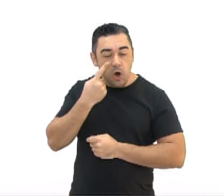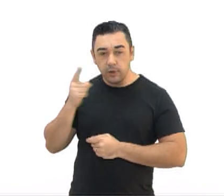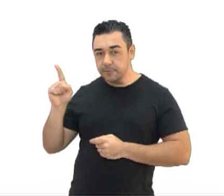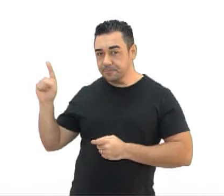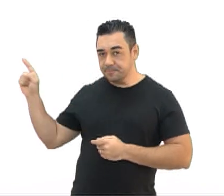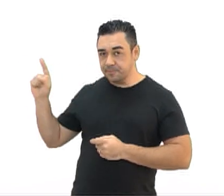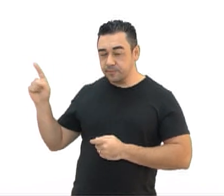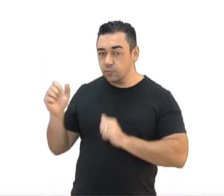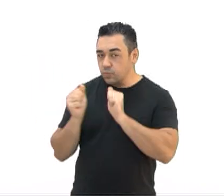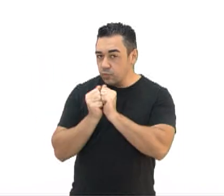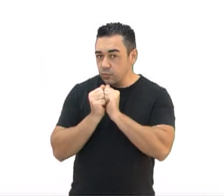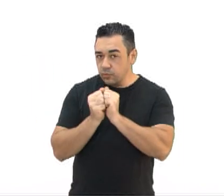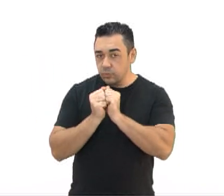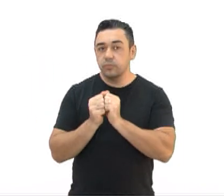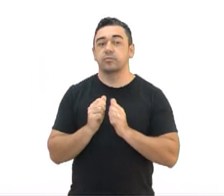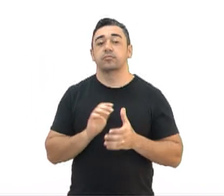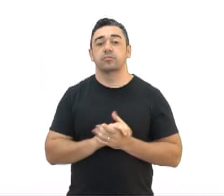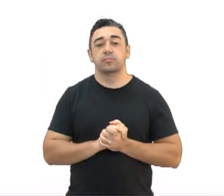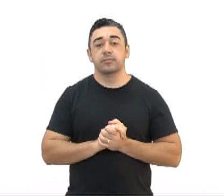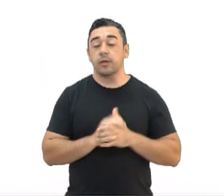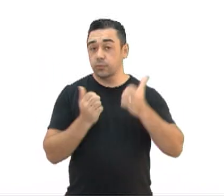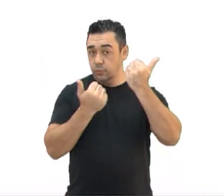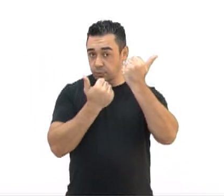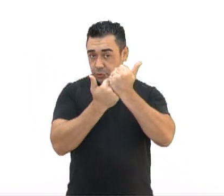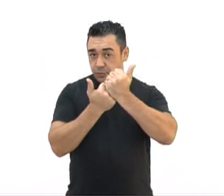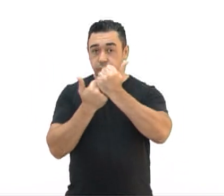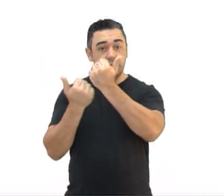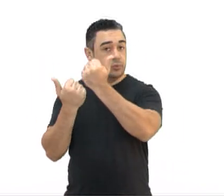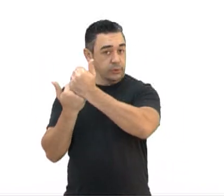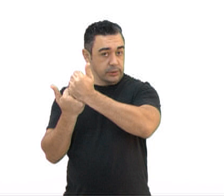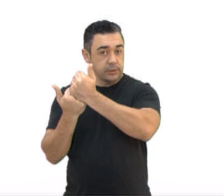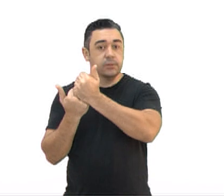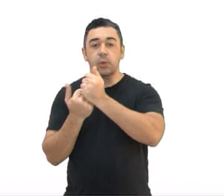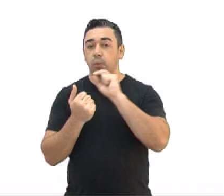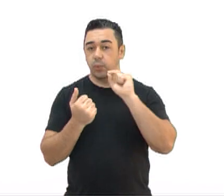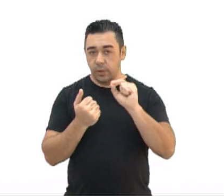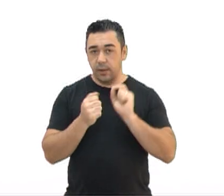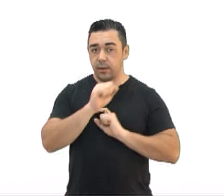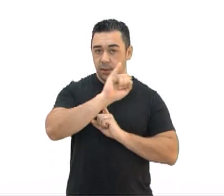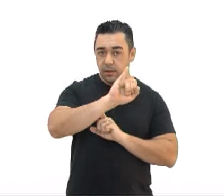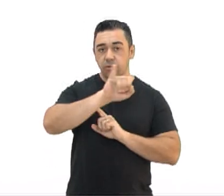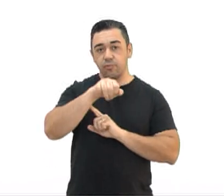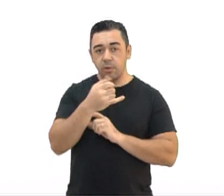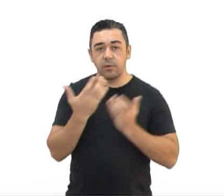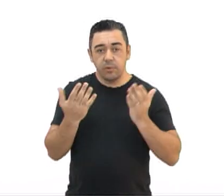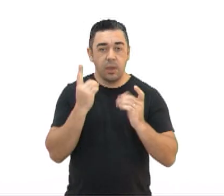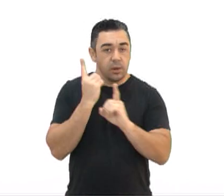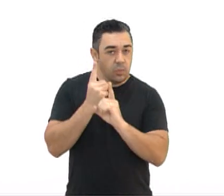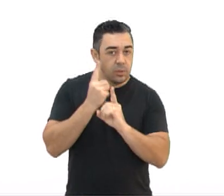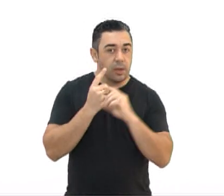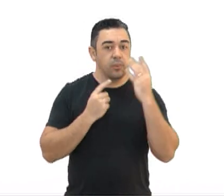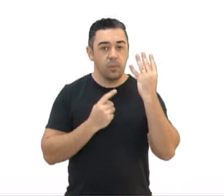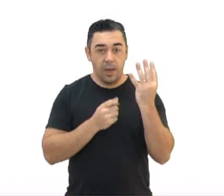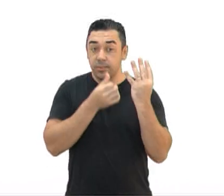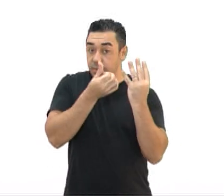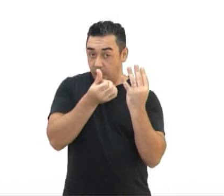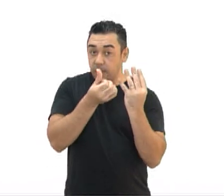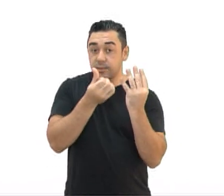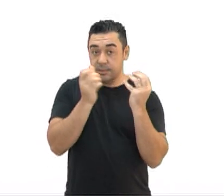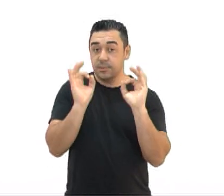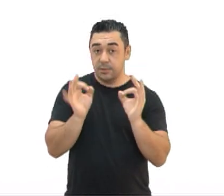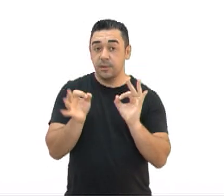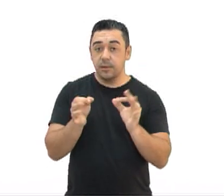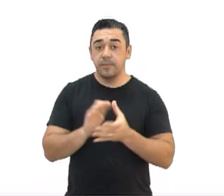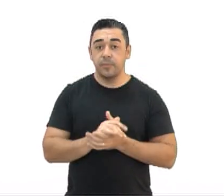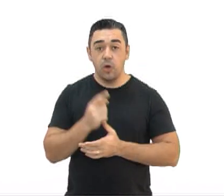aqui comigo. Eu fiz a substituição de quem? Do meu elemento que eu quero descobrir, que é o A46,